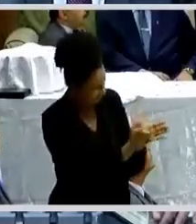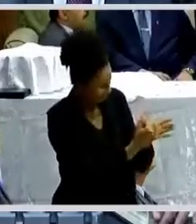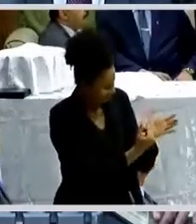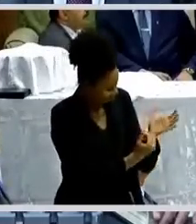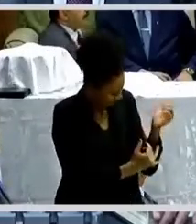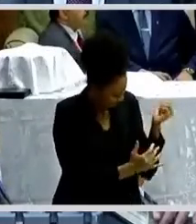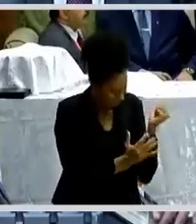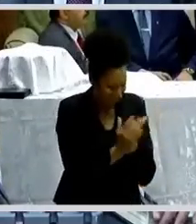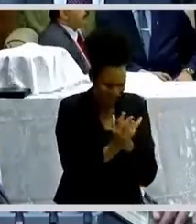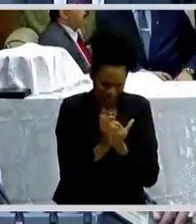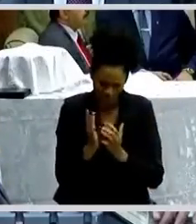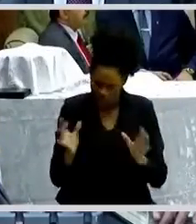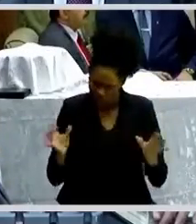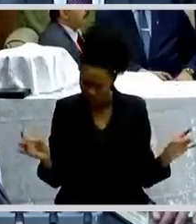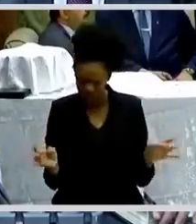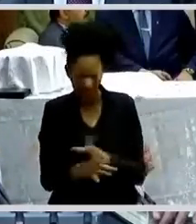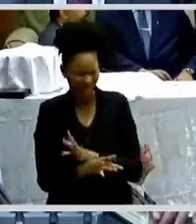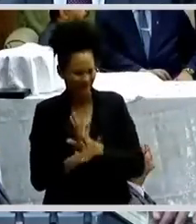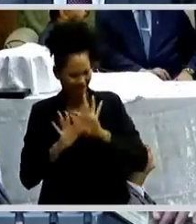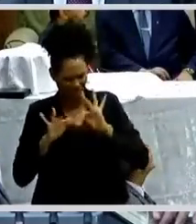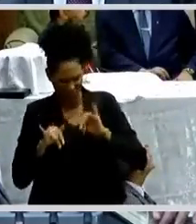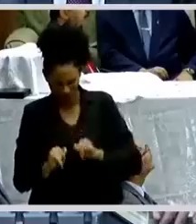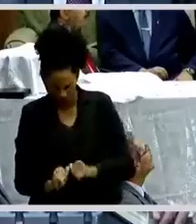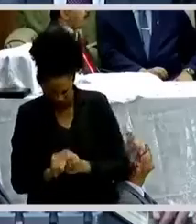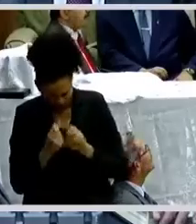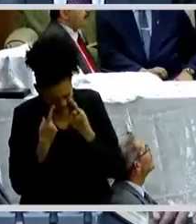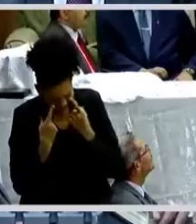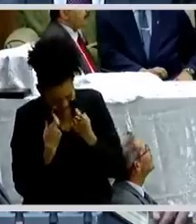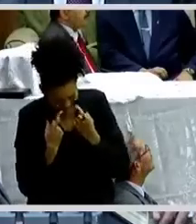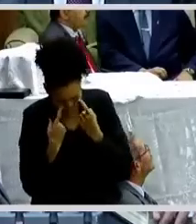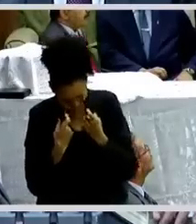Vai acabar aqui, é o fim.